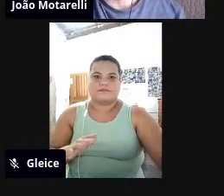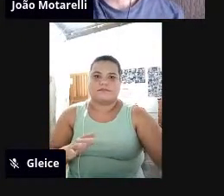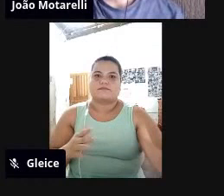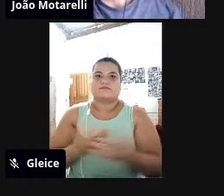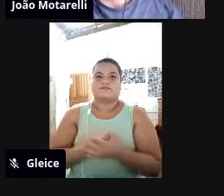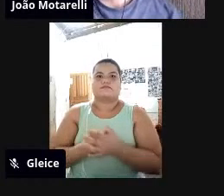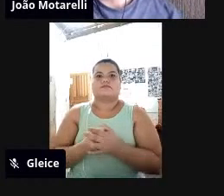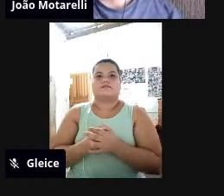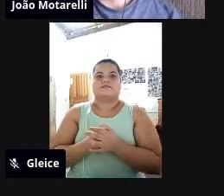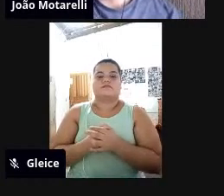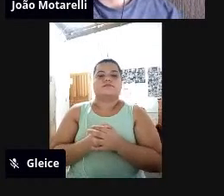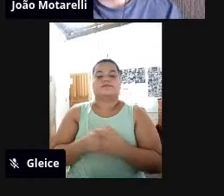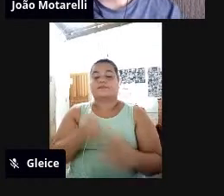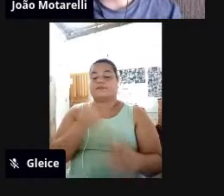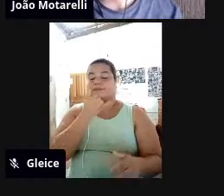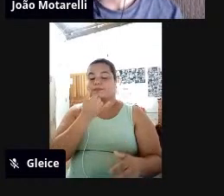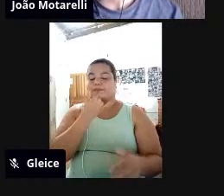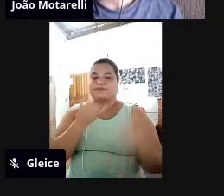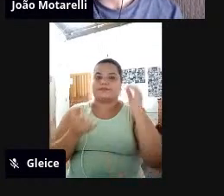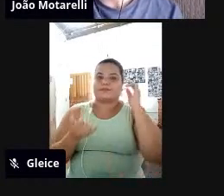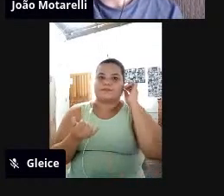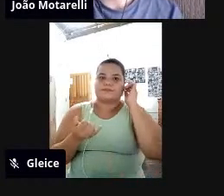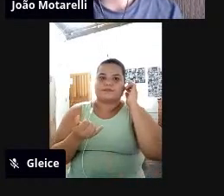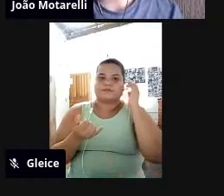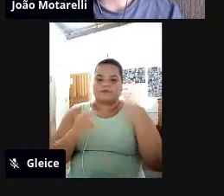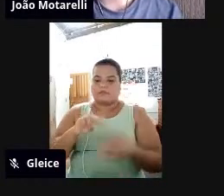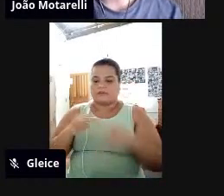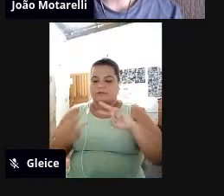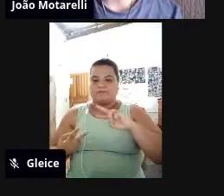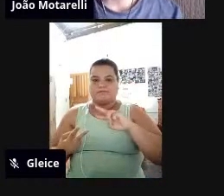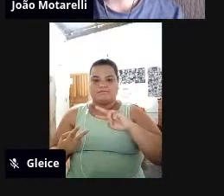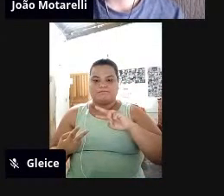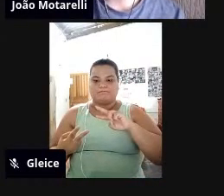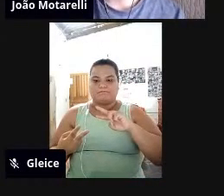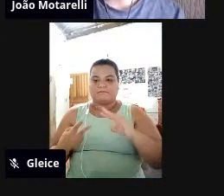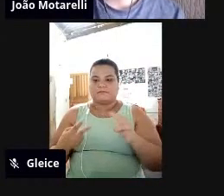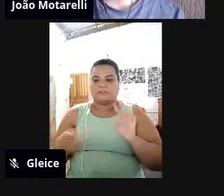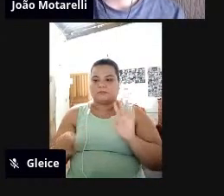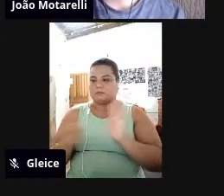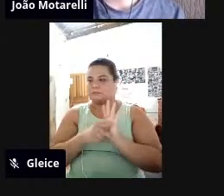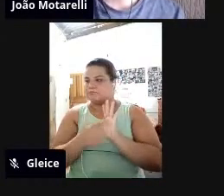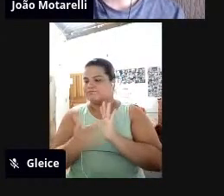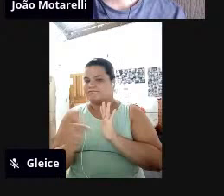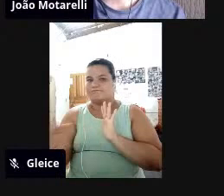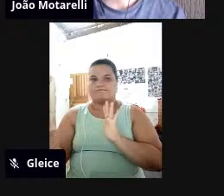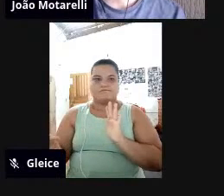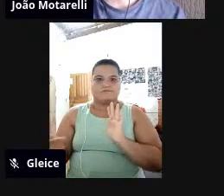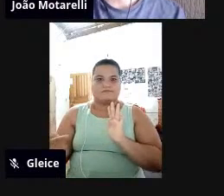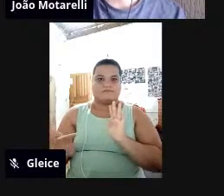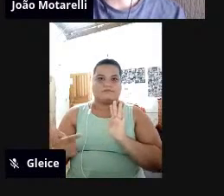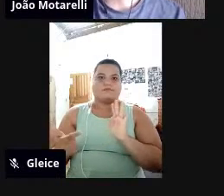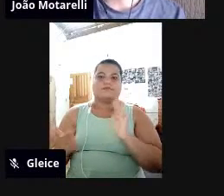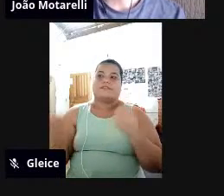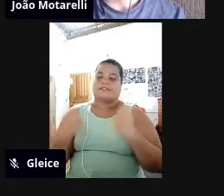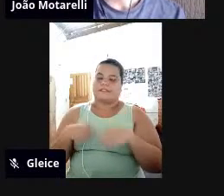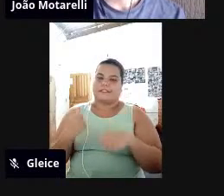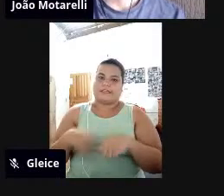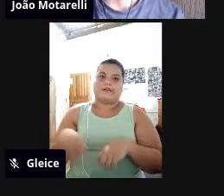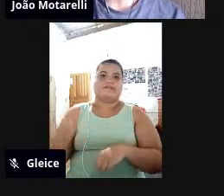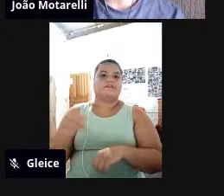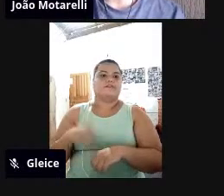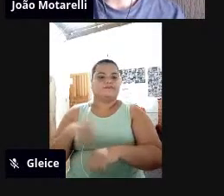além, perdão, da sua capacidade genética, e aí ele acabava fazendo uma restrição muito severa, uso de diuréticos, uso